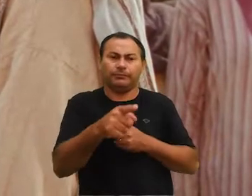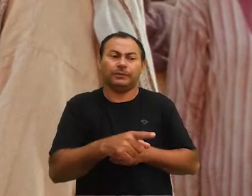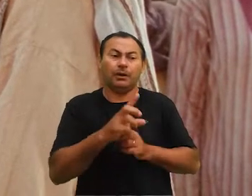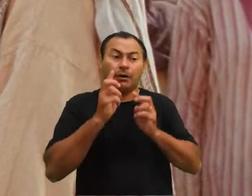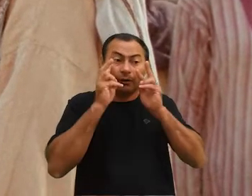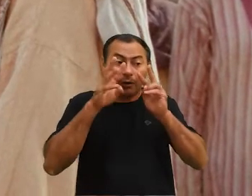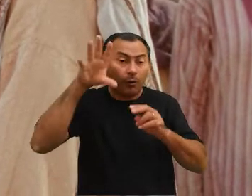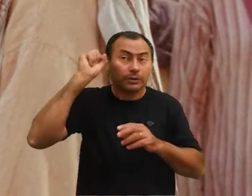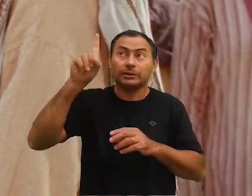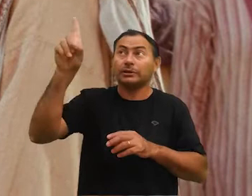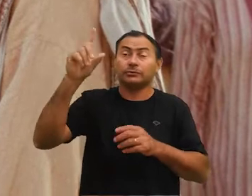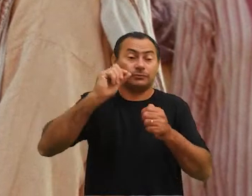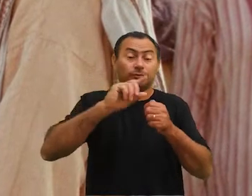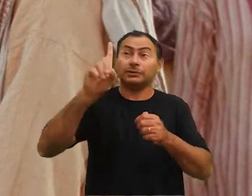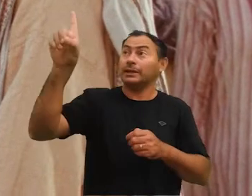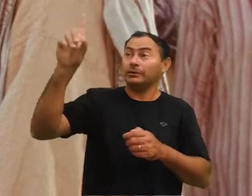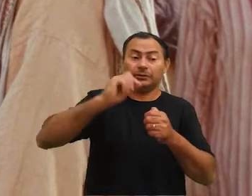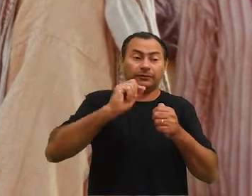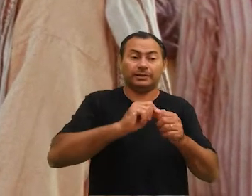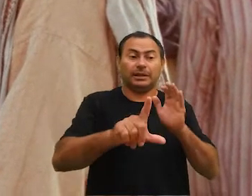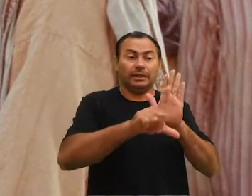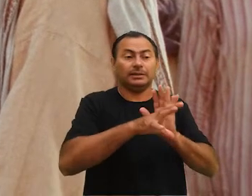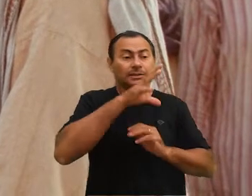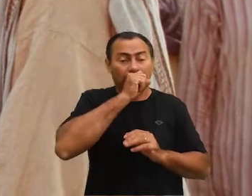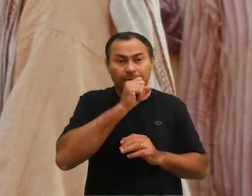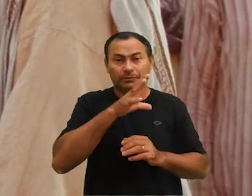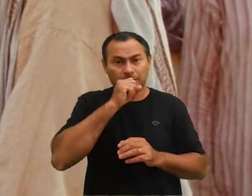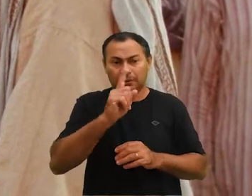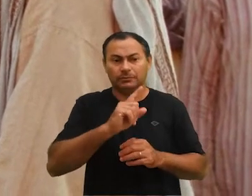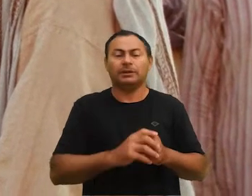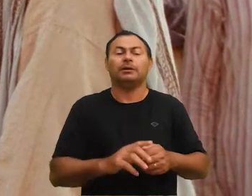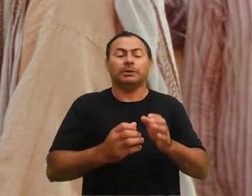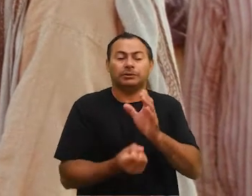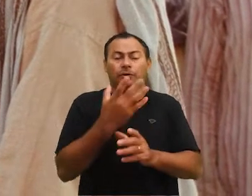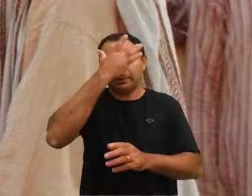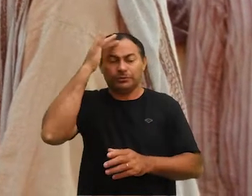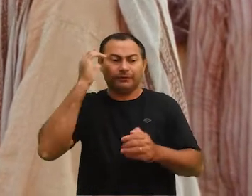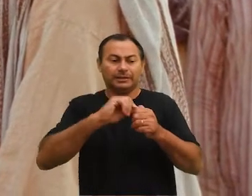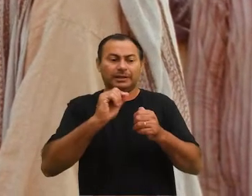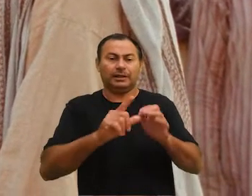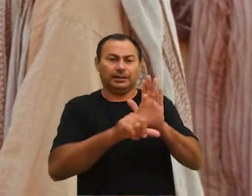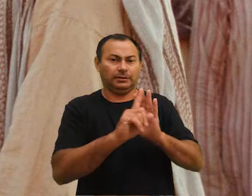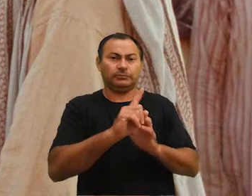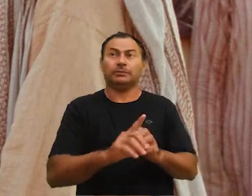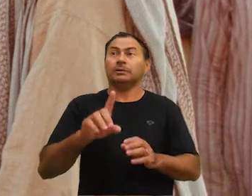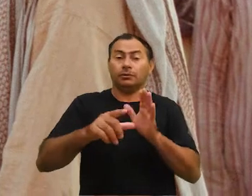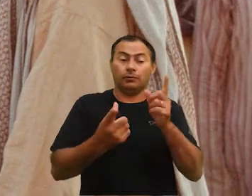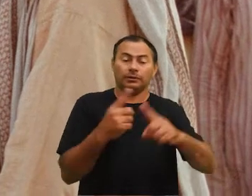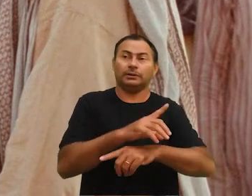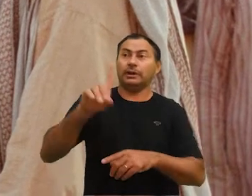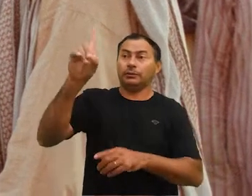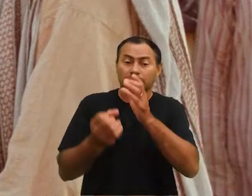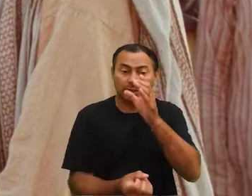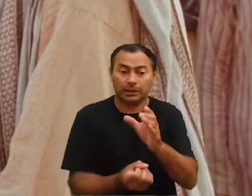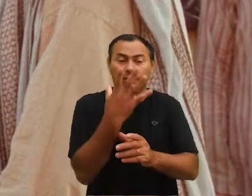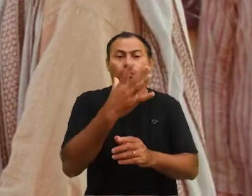eles: ouçam, Deus não fez a lei do sábado e depois criou o homem para obedecer à lei. Foi o contrário. Ele criou o homem